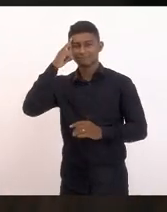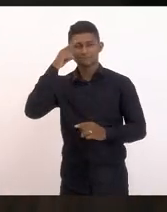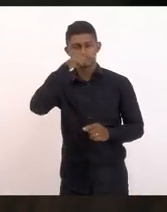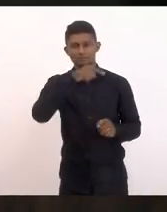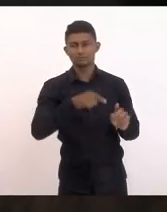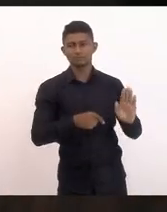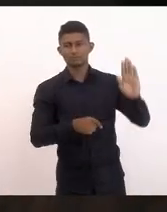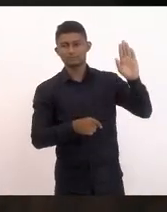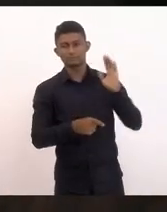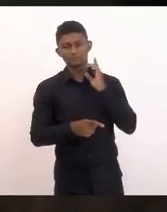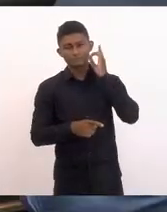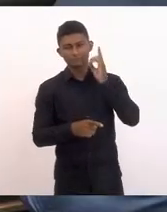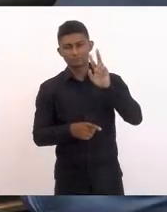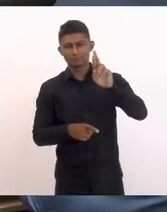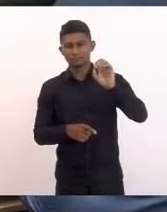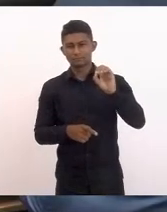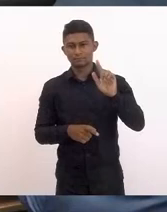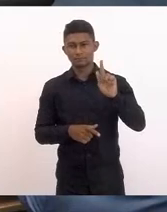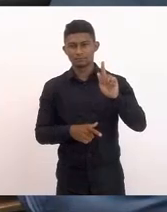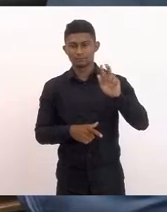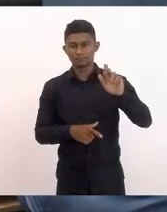do deputado Rodrigo Amorim.